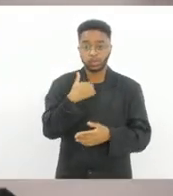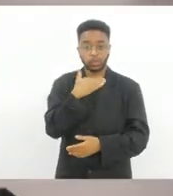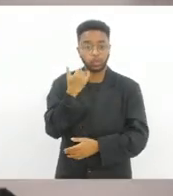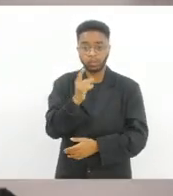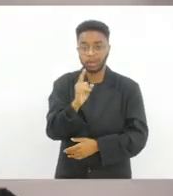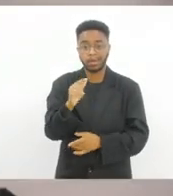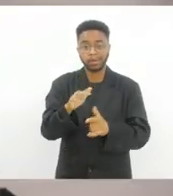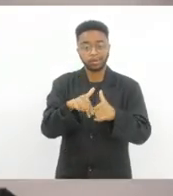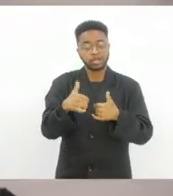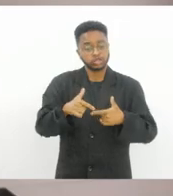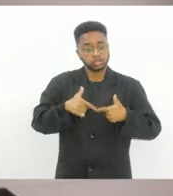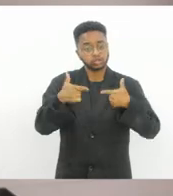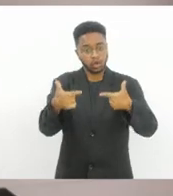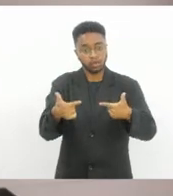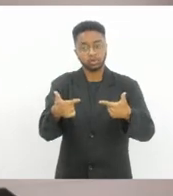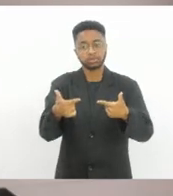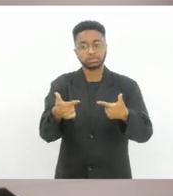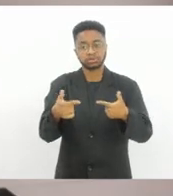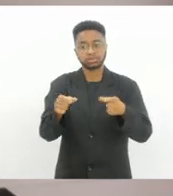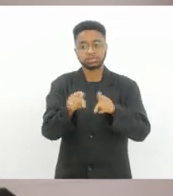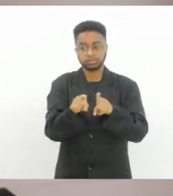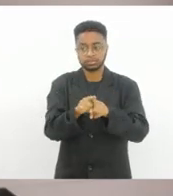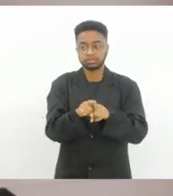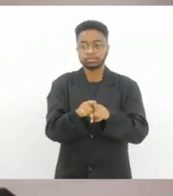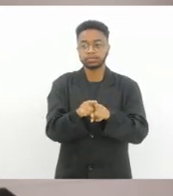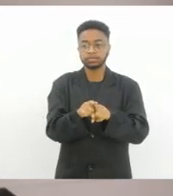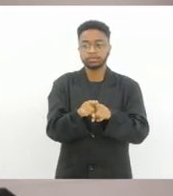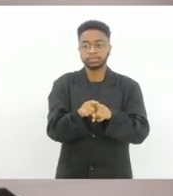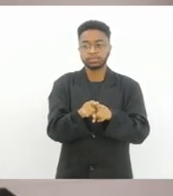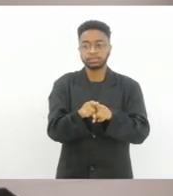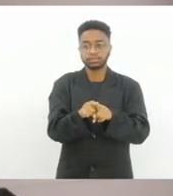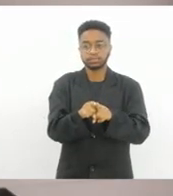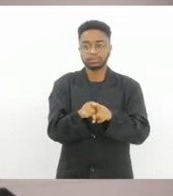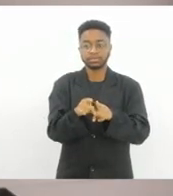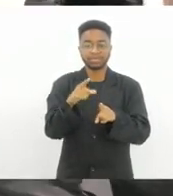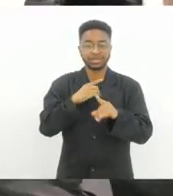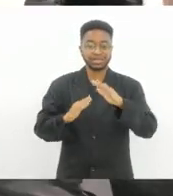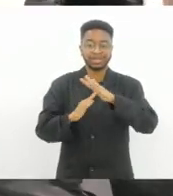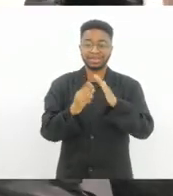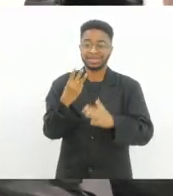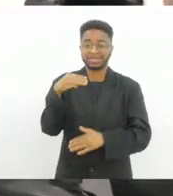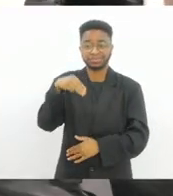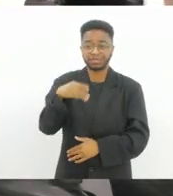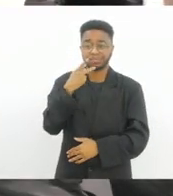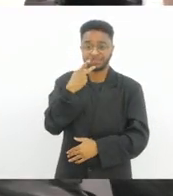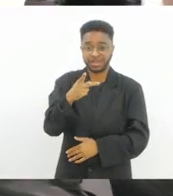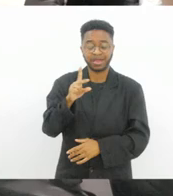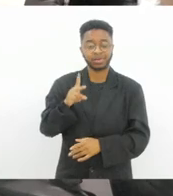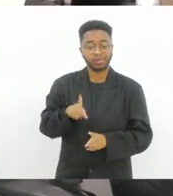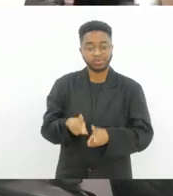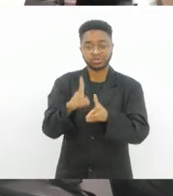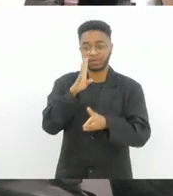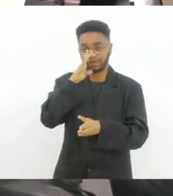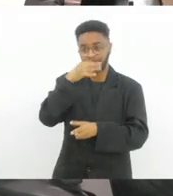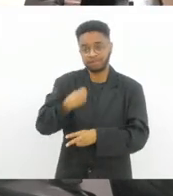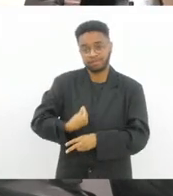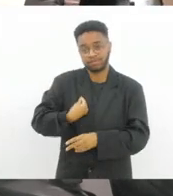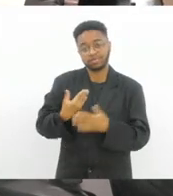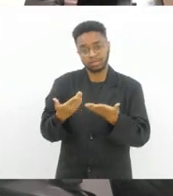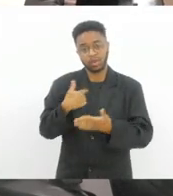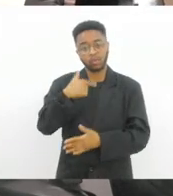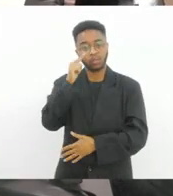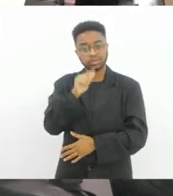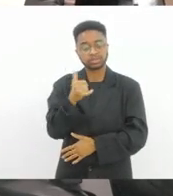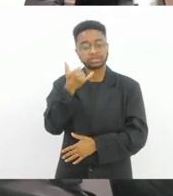muita sorte. E, assim, porque nós fizemos 3 minutos, né, para falar e para ficar viva. E eu consegui o celular.